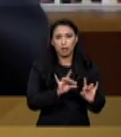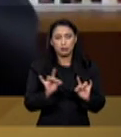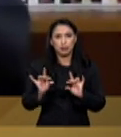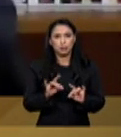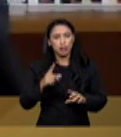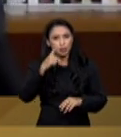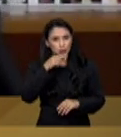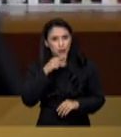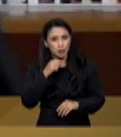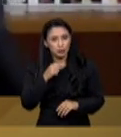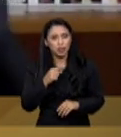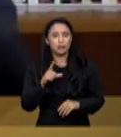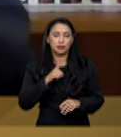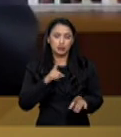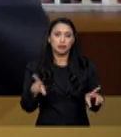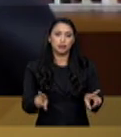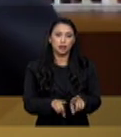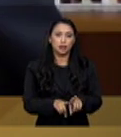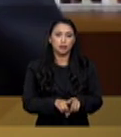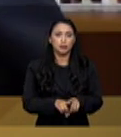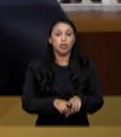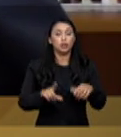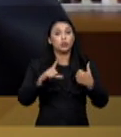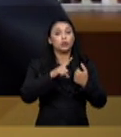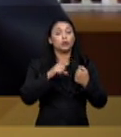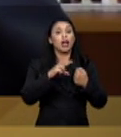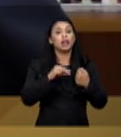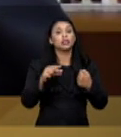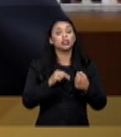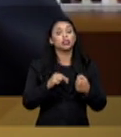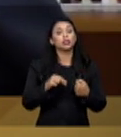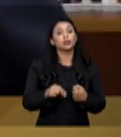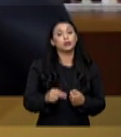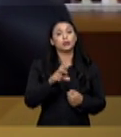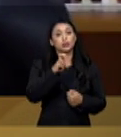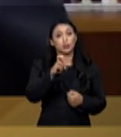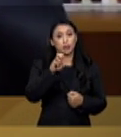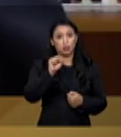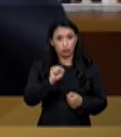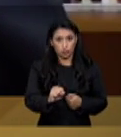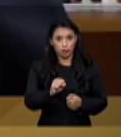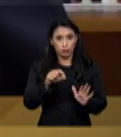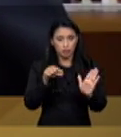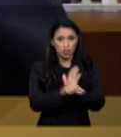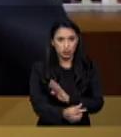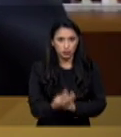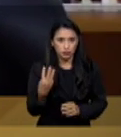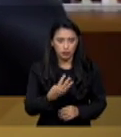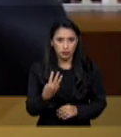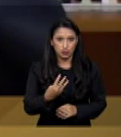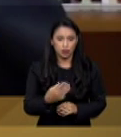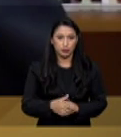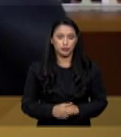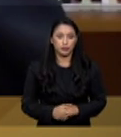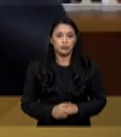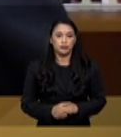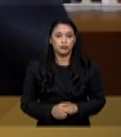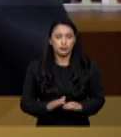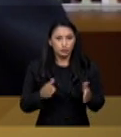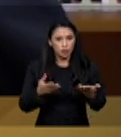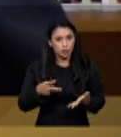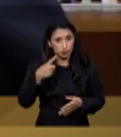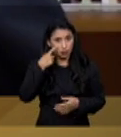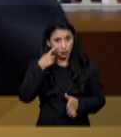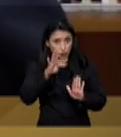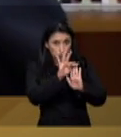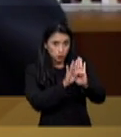Gilmar Mendes a respeito do sentido e alcance do artigo 58, parágrafo 3º. Diz Sua Excelência, segundo se depreende